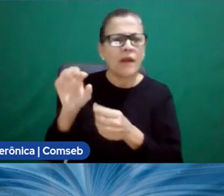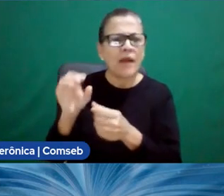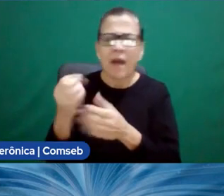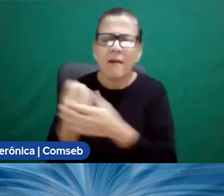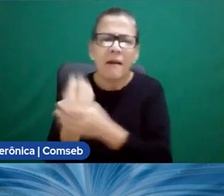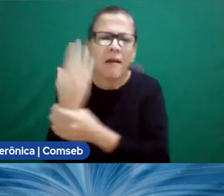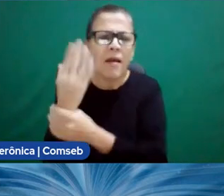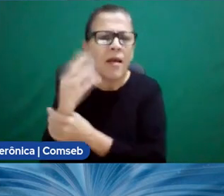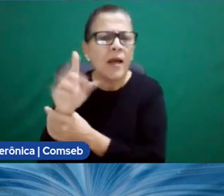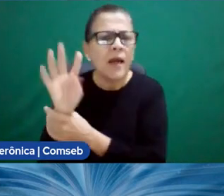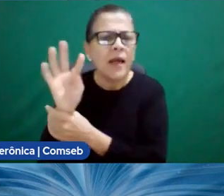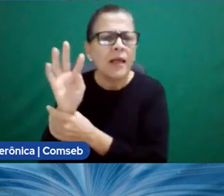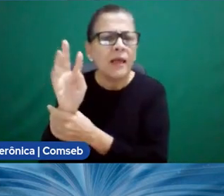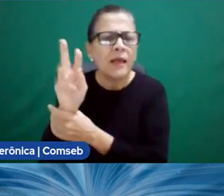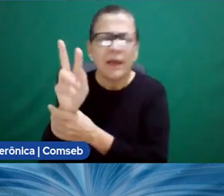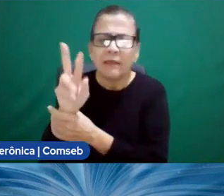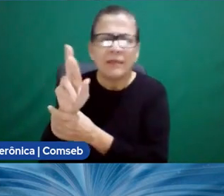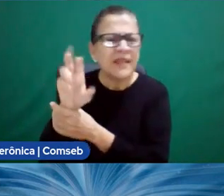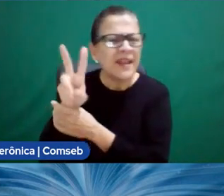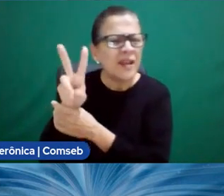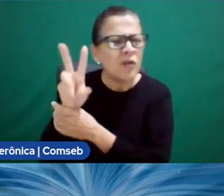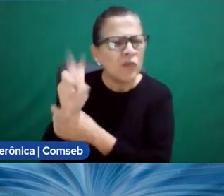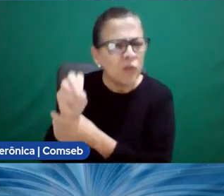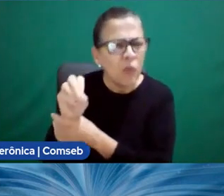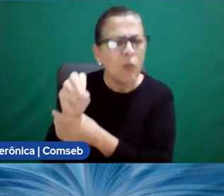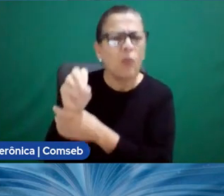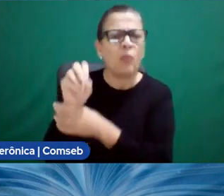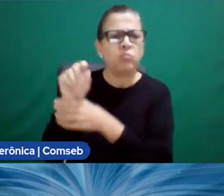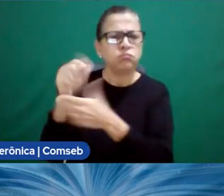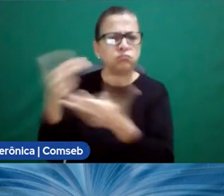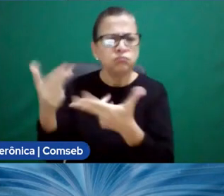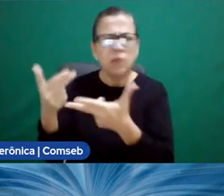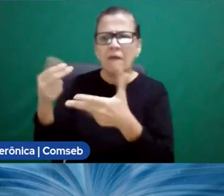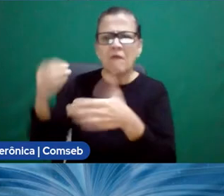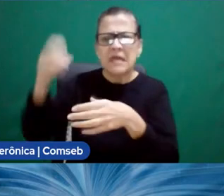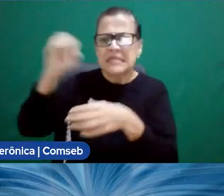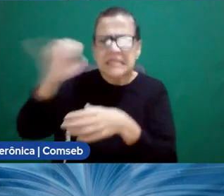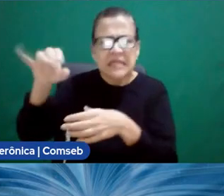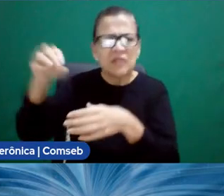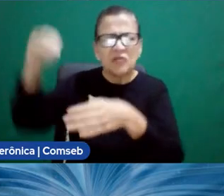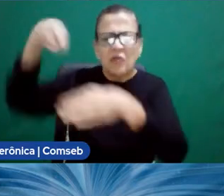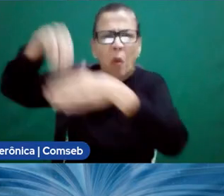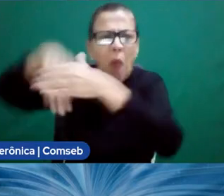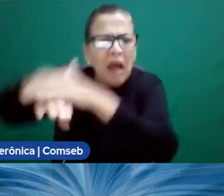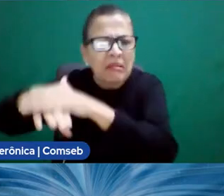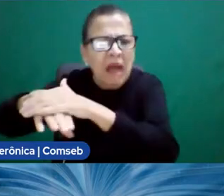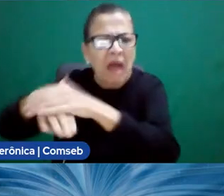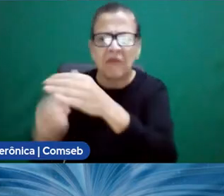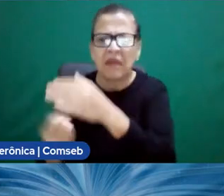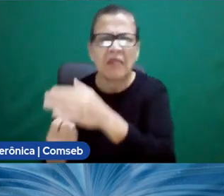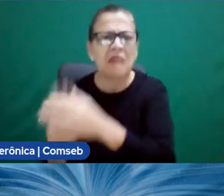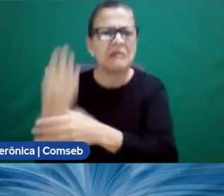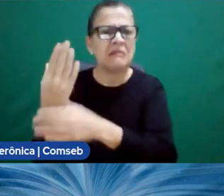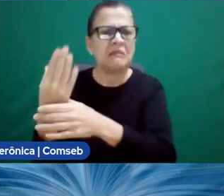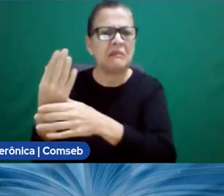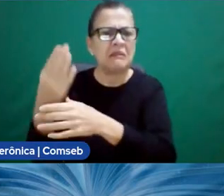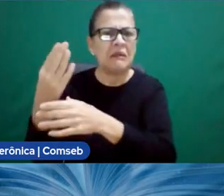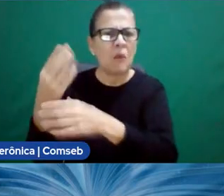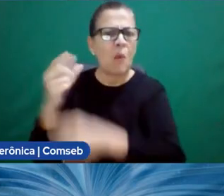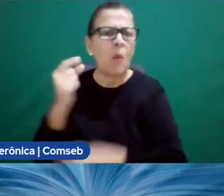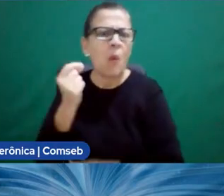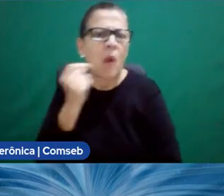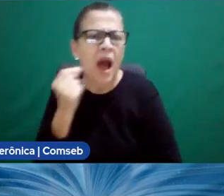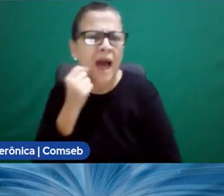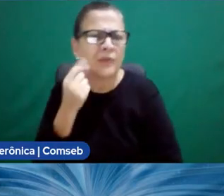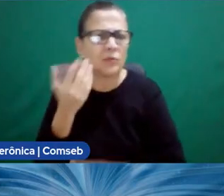trigo com camisa suada, suja, etc., e abafar, vai nascer rato. Né? O que dava a entender, porque nesses